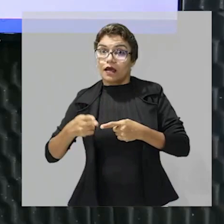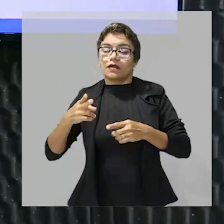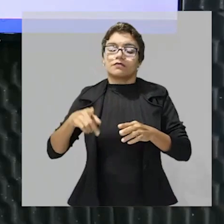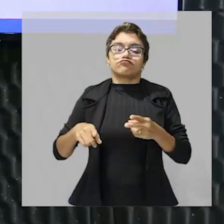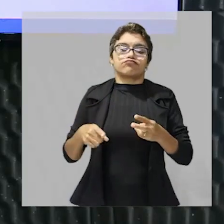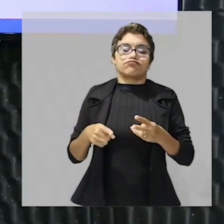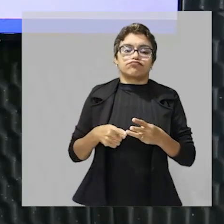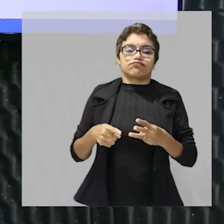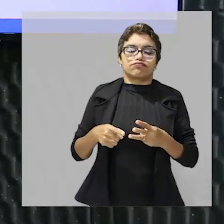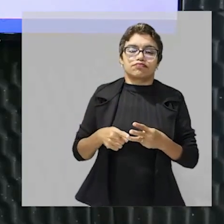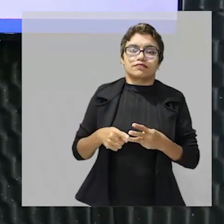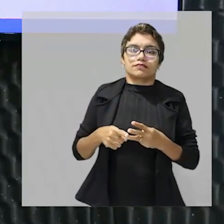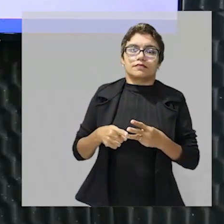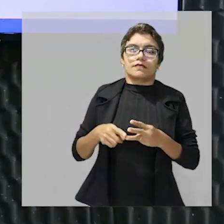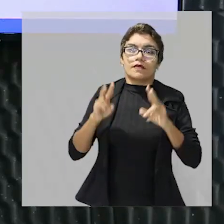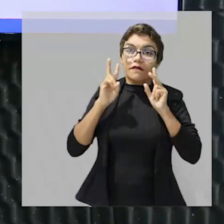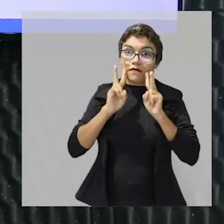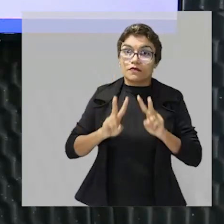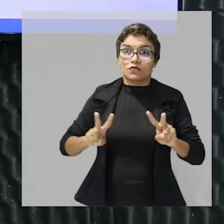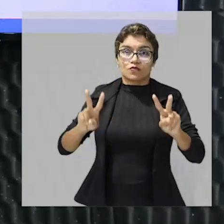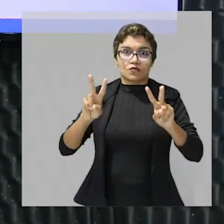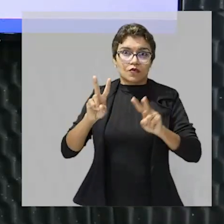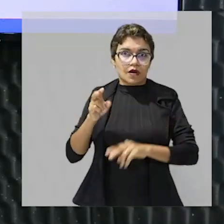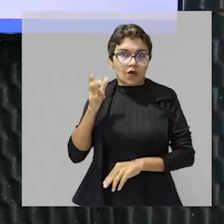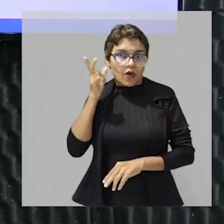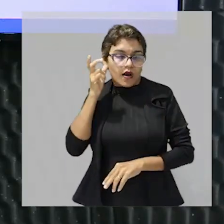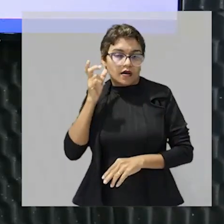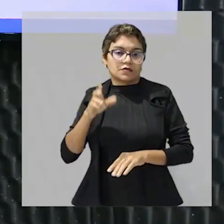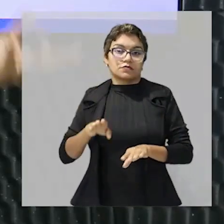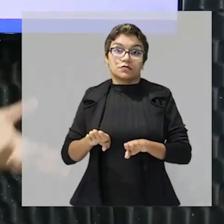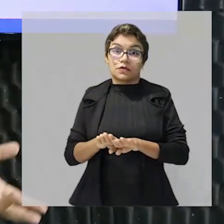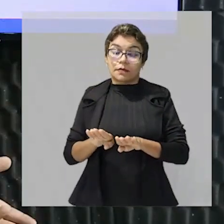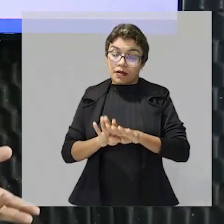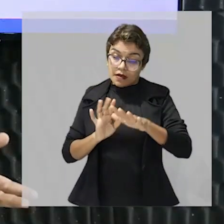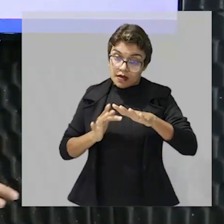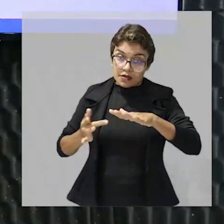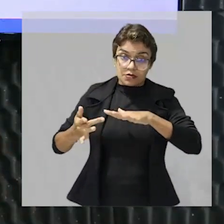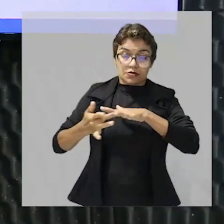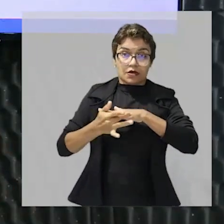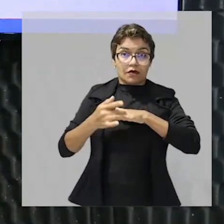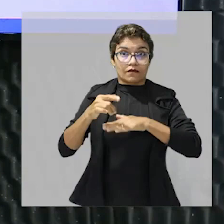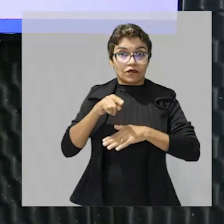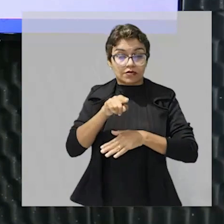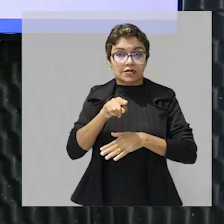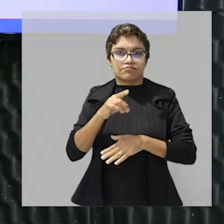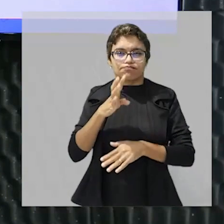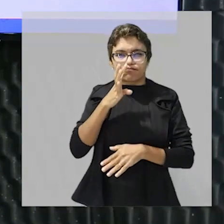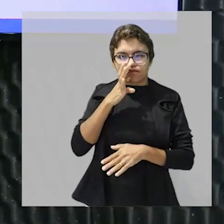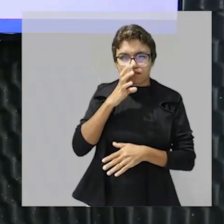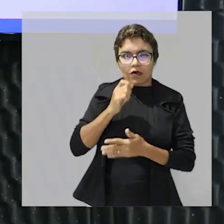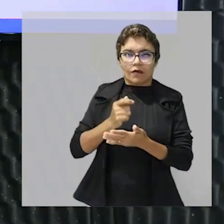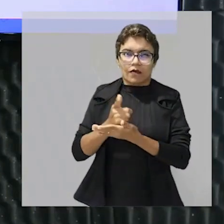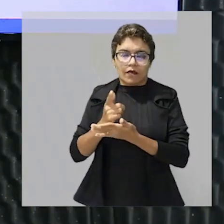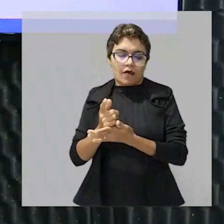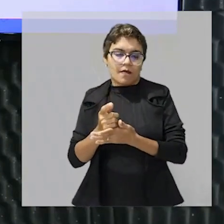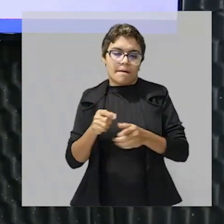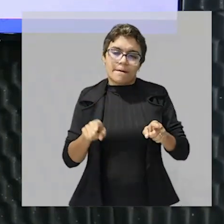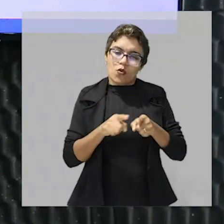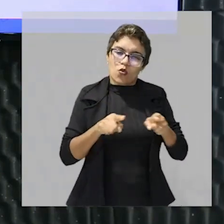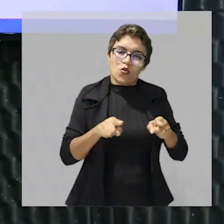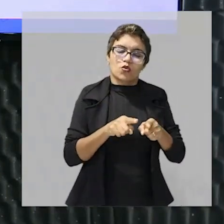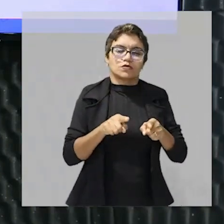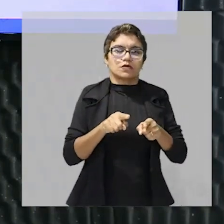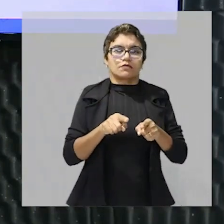audiovisual, a produção em redes sociais, o que você consome nessas redes sociais, o que você consome na música, o que você consome